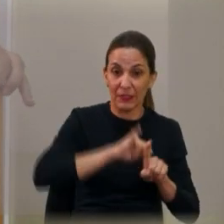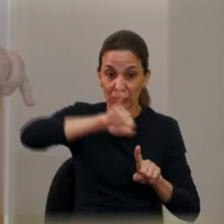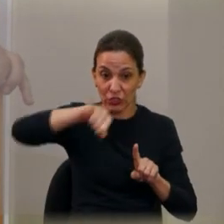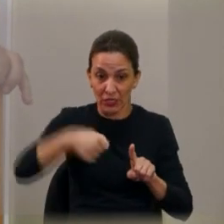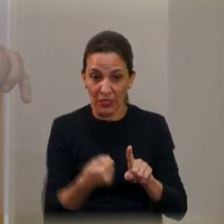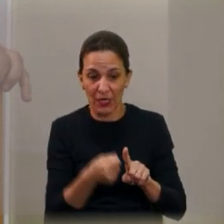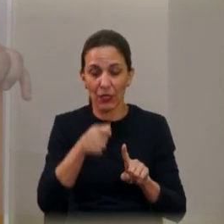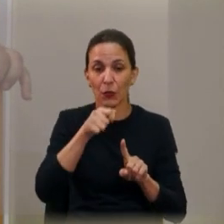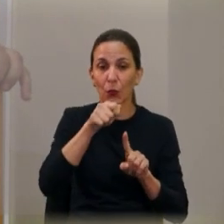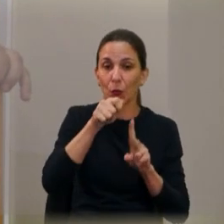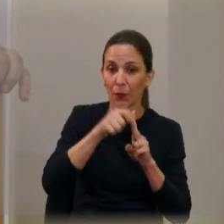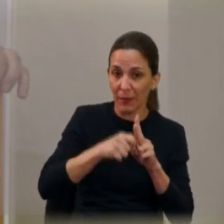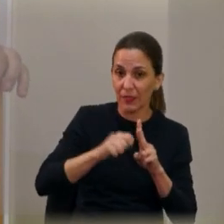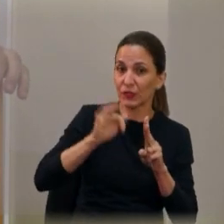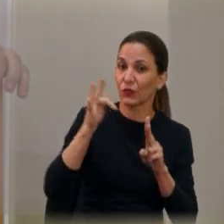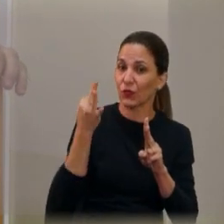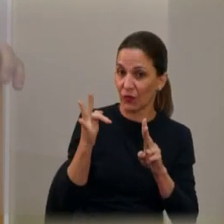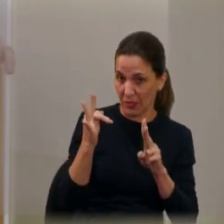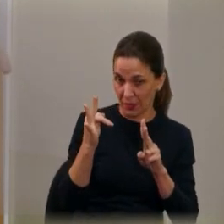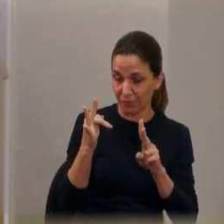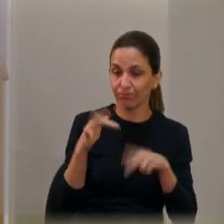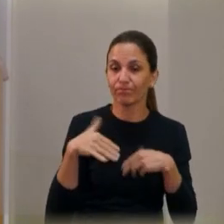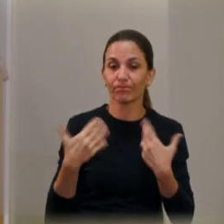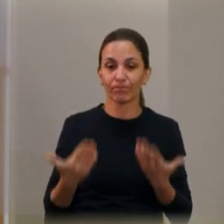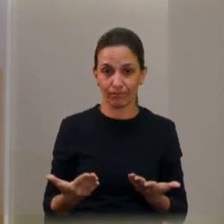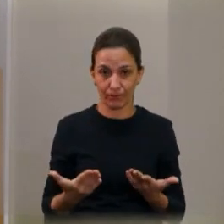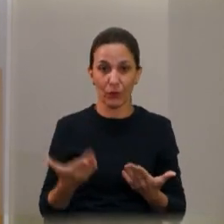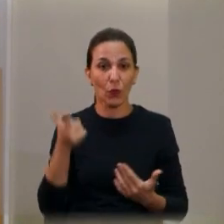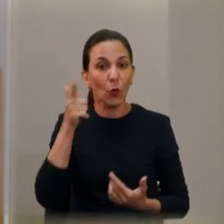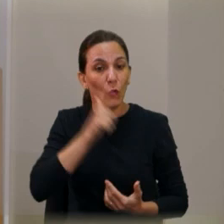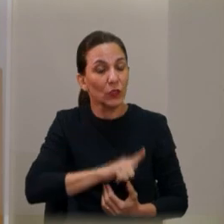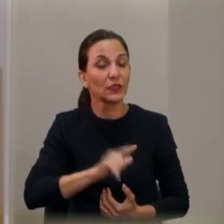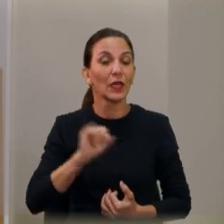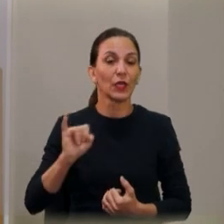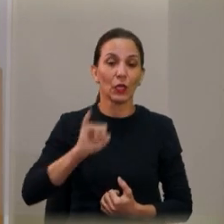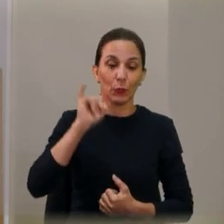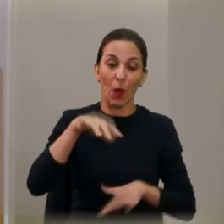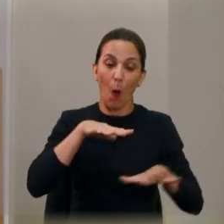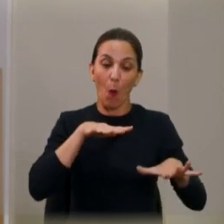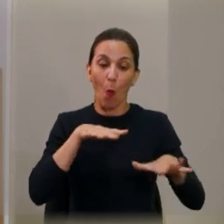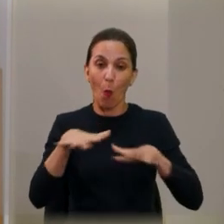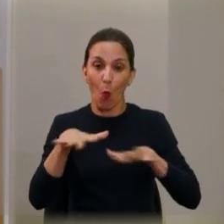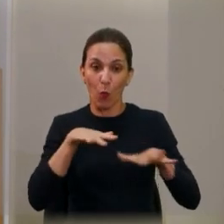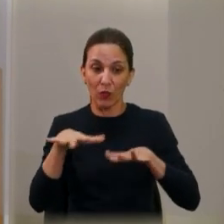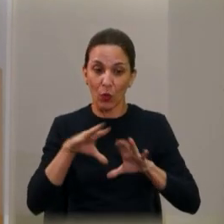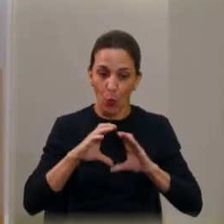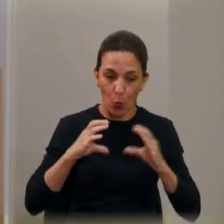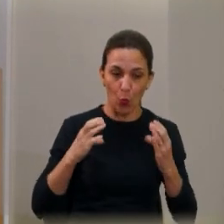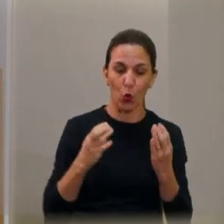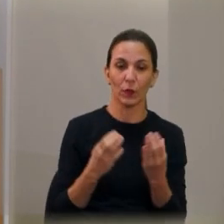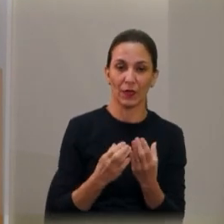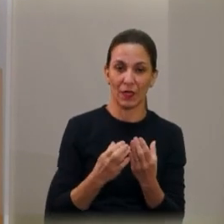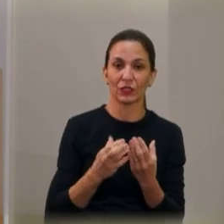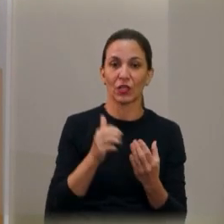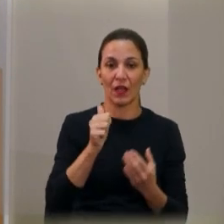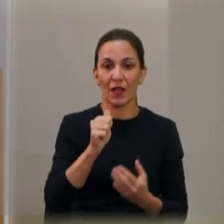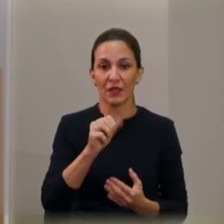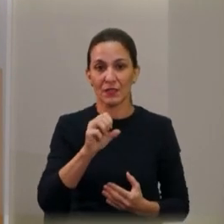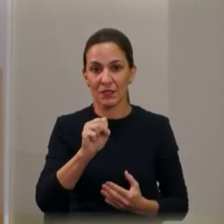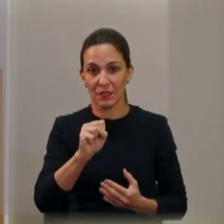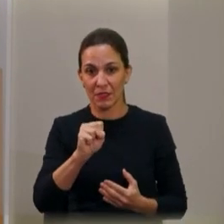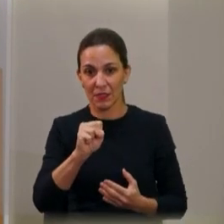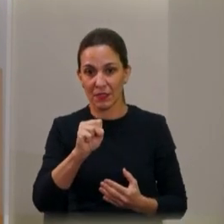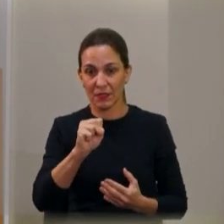o mês de fevereiro Tá bom então isso foi uma conquista importante da mobilização dessa categoria que é fundamental